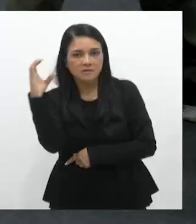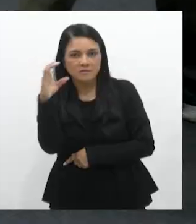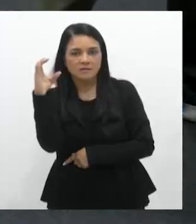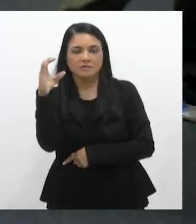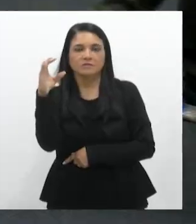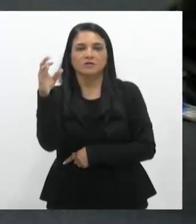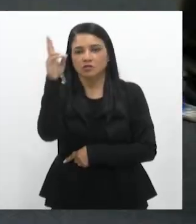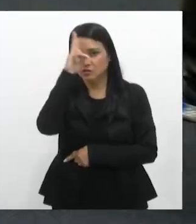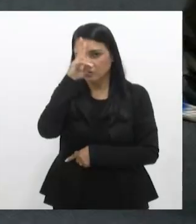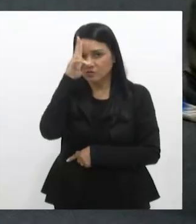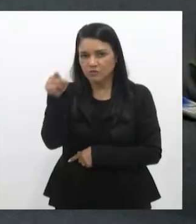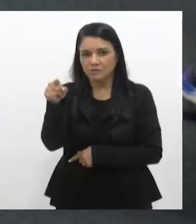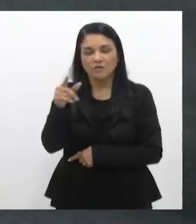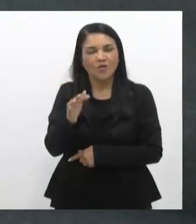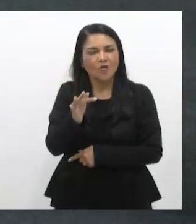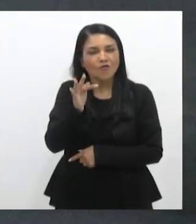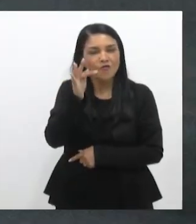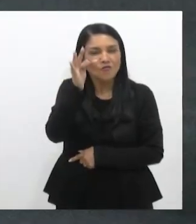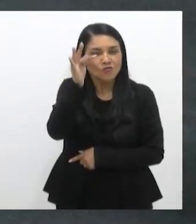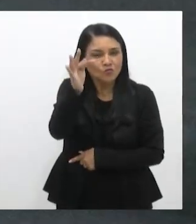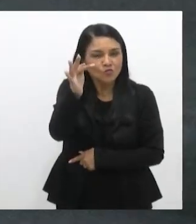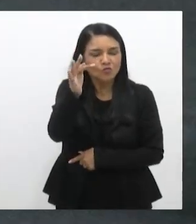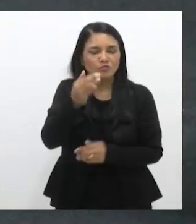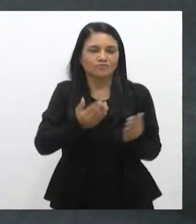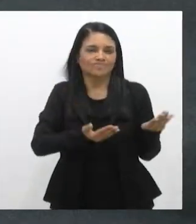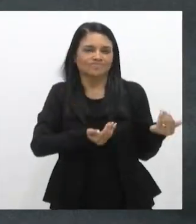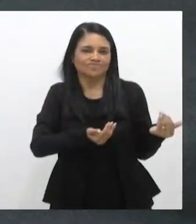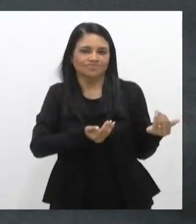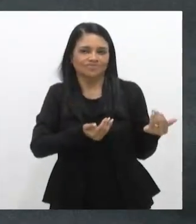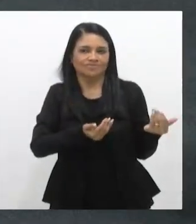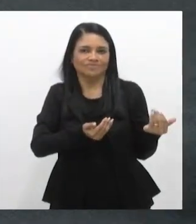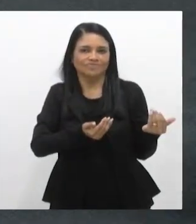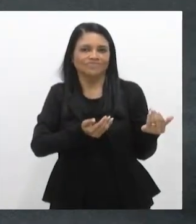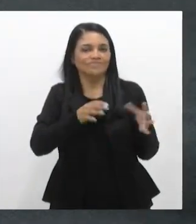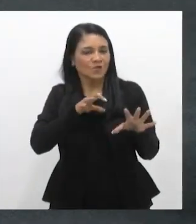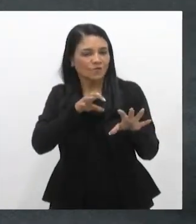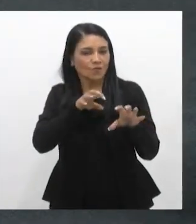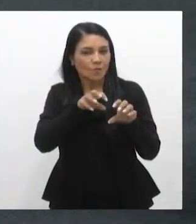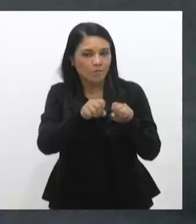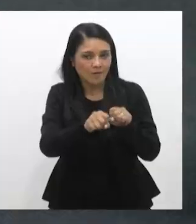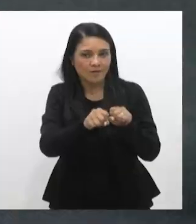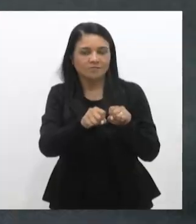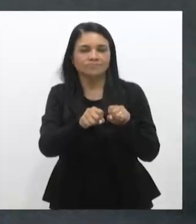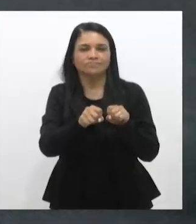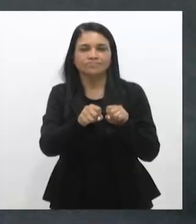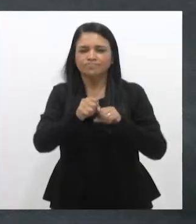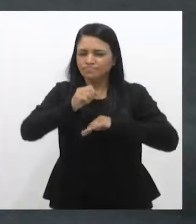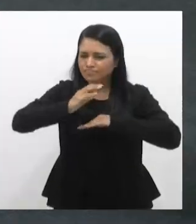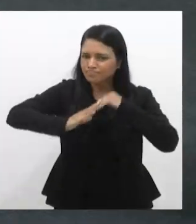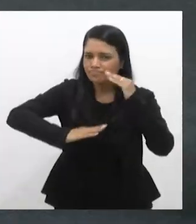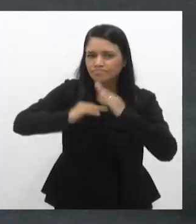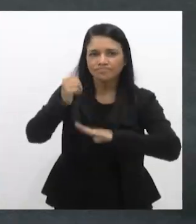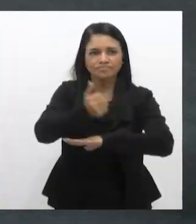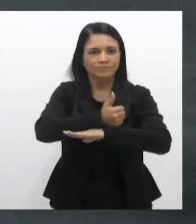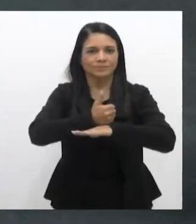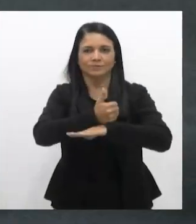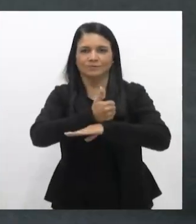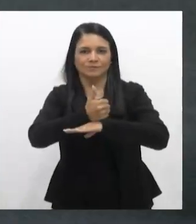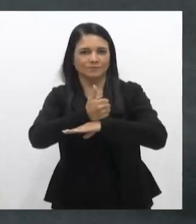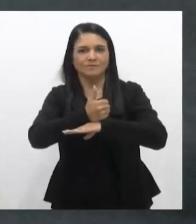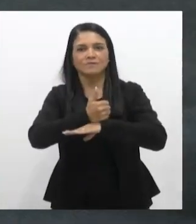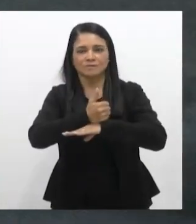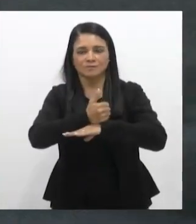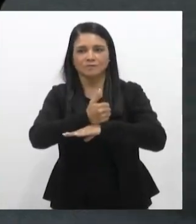pertinentes ao futuro de cada um deles, de forma que eles possam virar grandes profissionais.